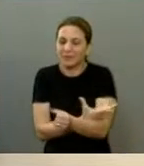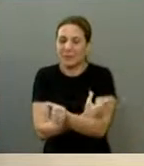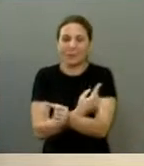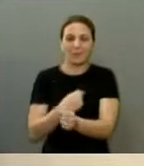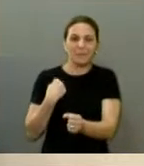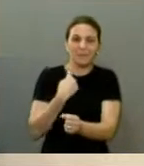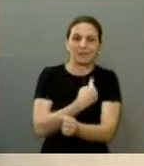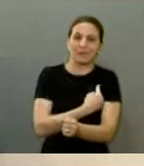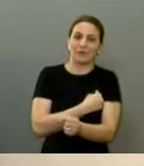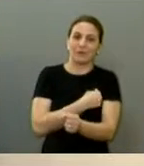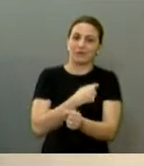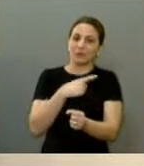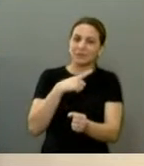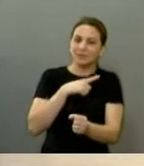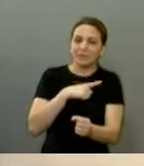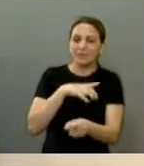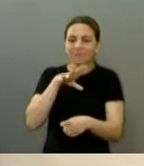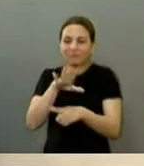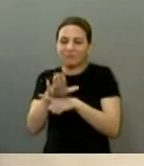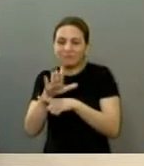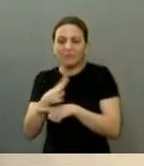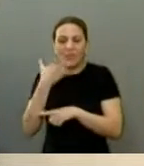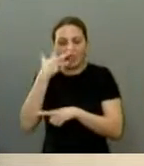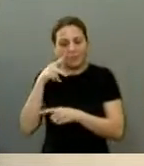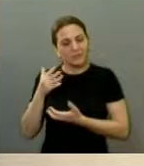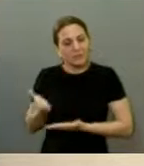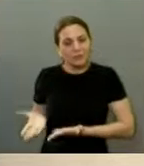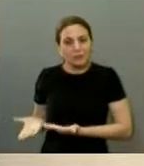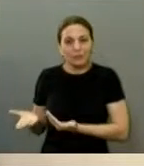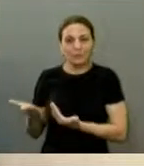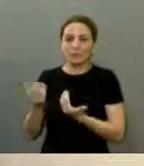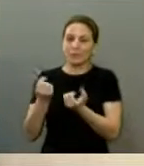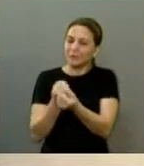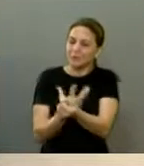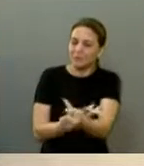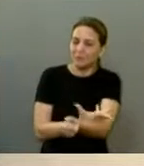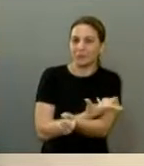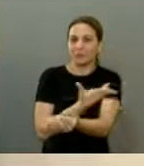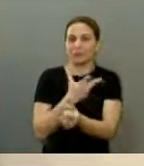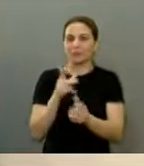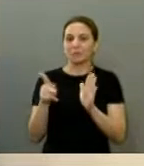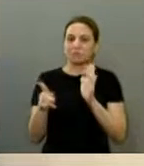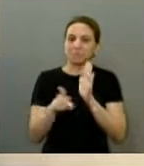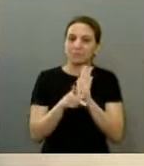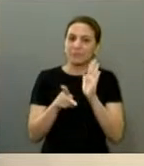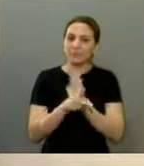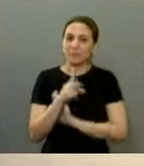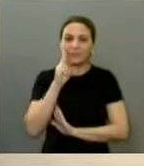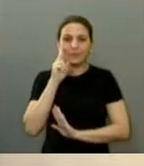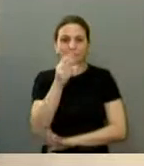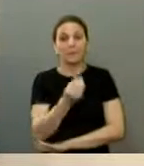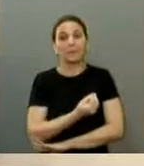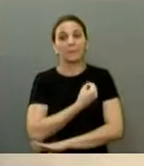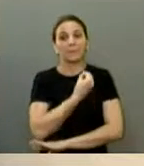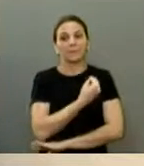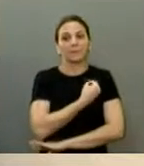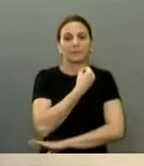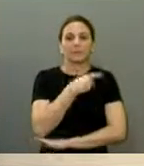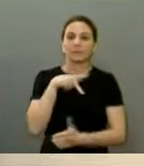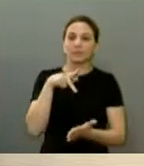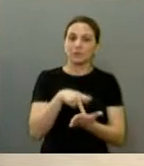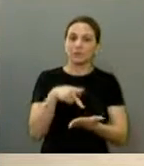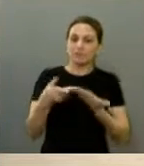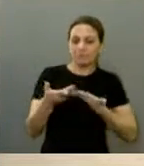que mexe com adolescente, com criança. É uma coisa emocionante a gente ver a participação,